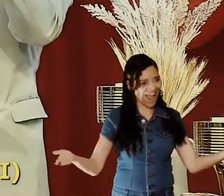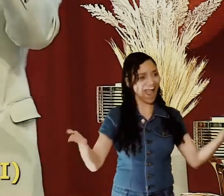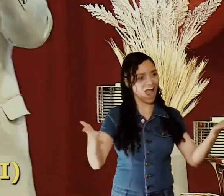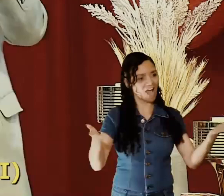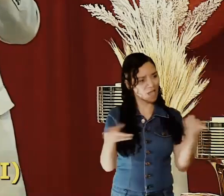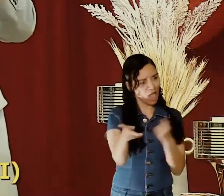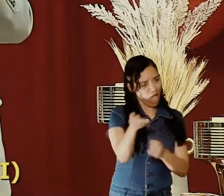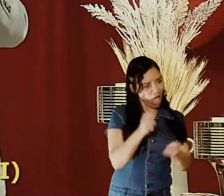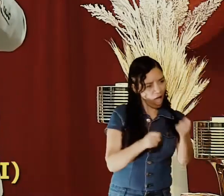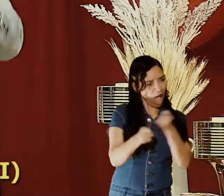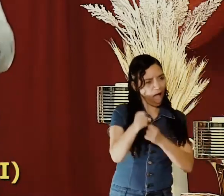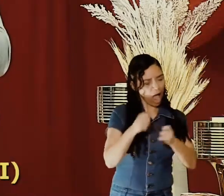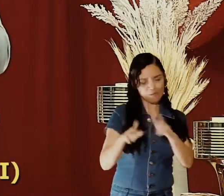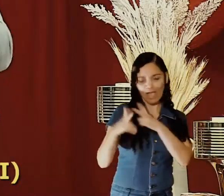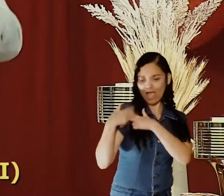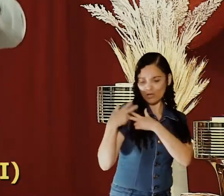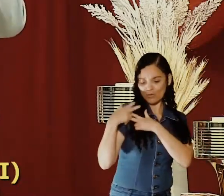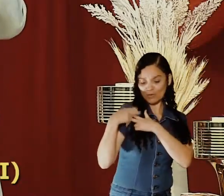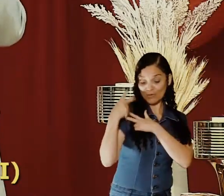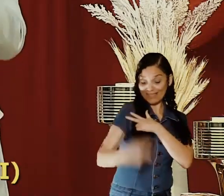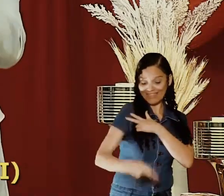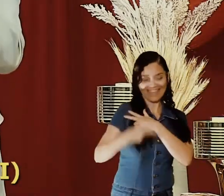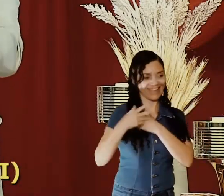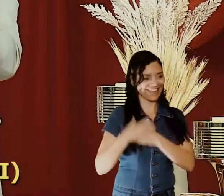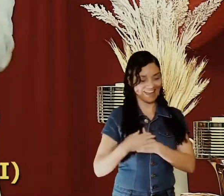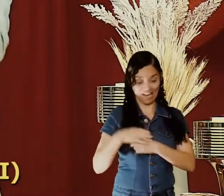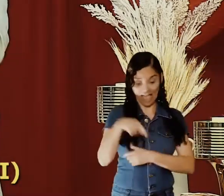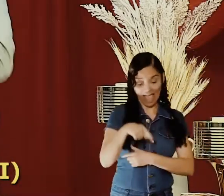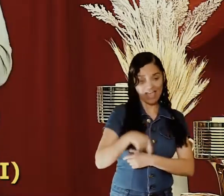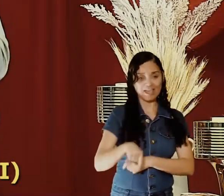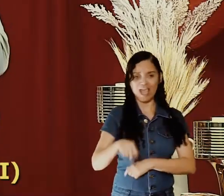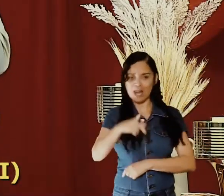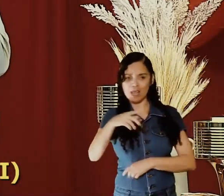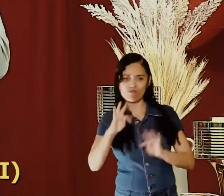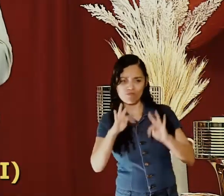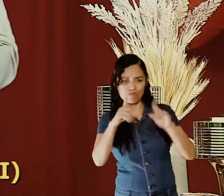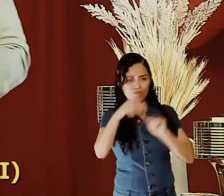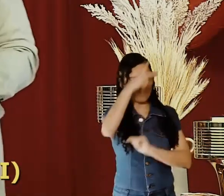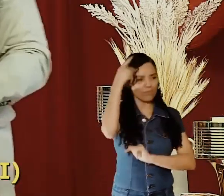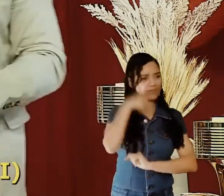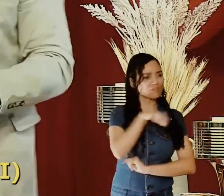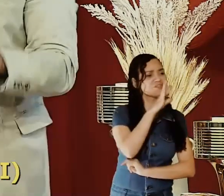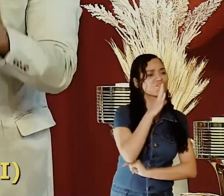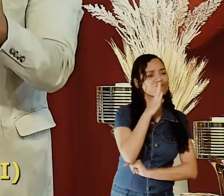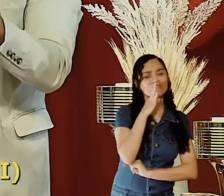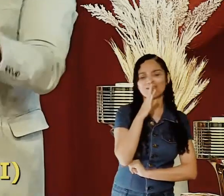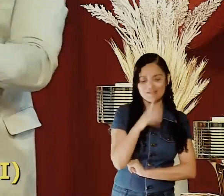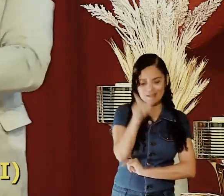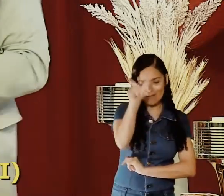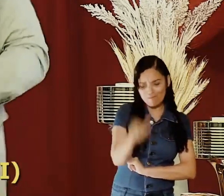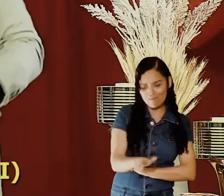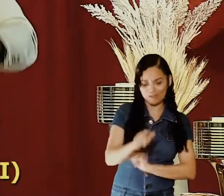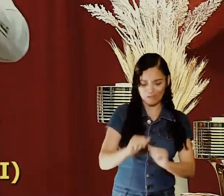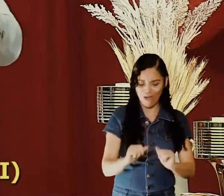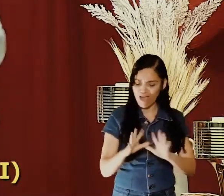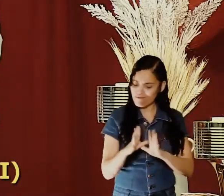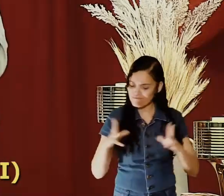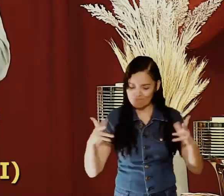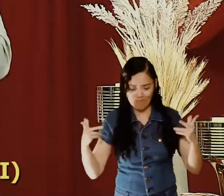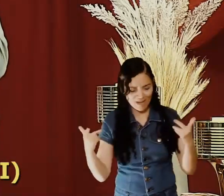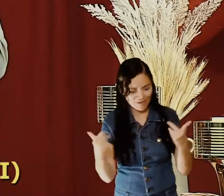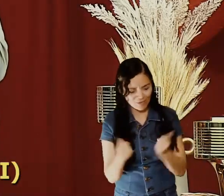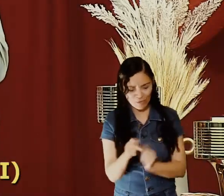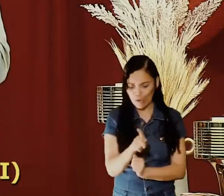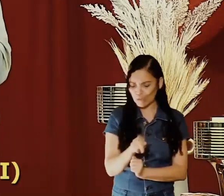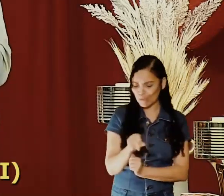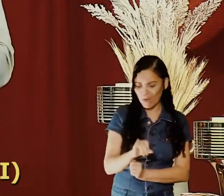sobre os seus ombros, e ele será chamado Maravilhoso Conselheiro, Deus Poderoso, Pai Eterno,